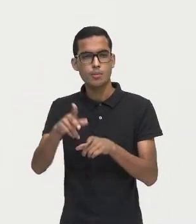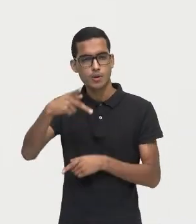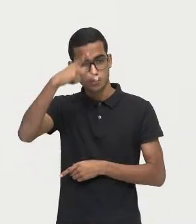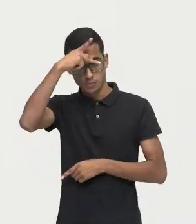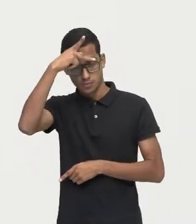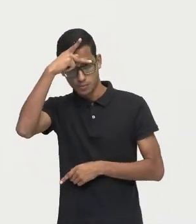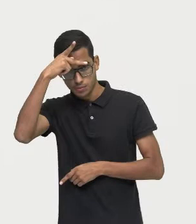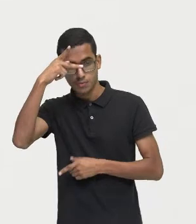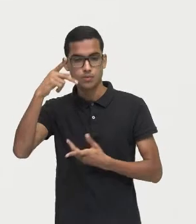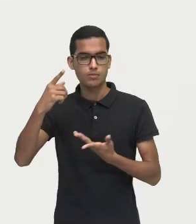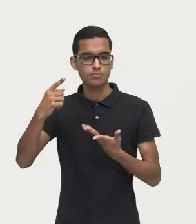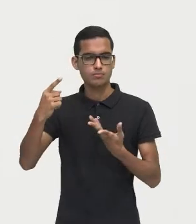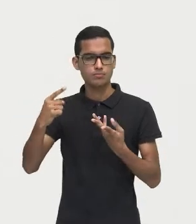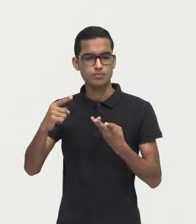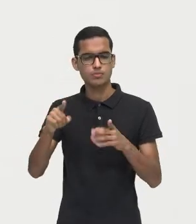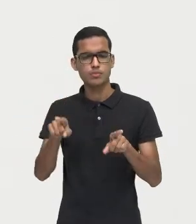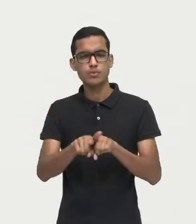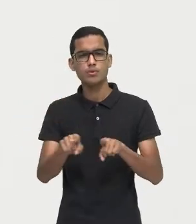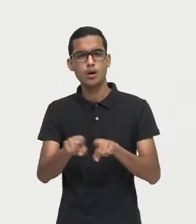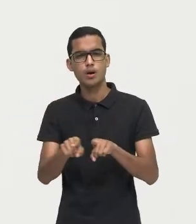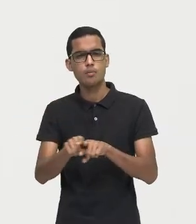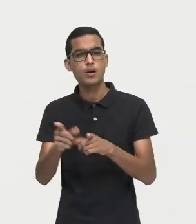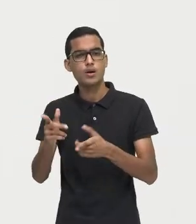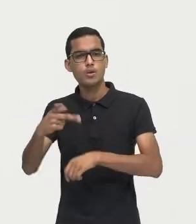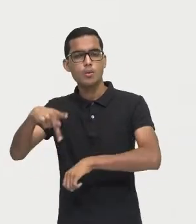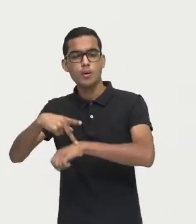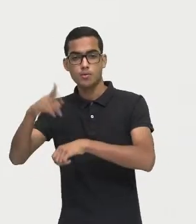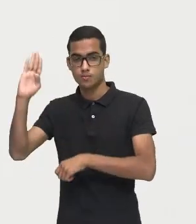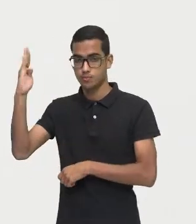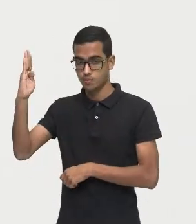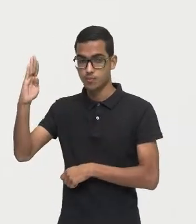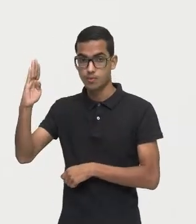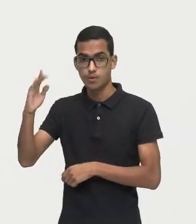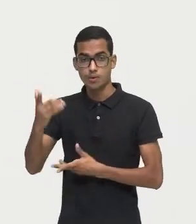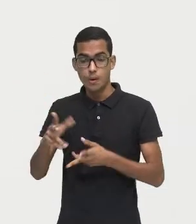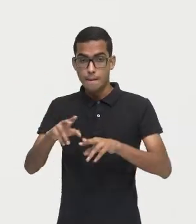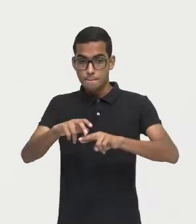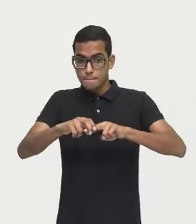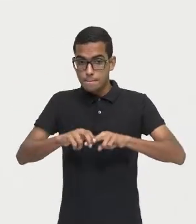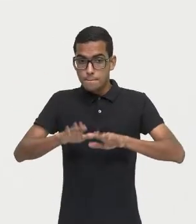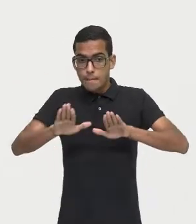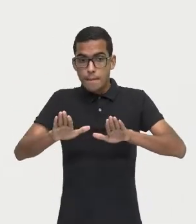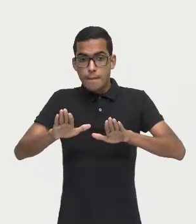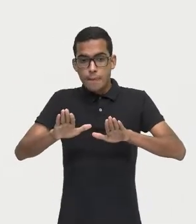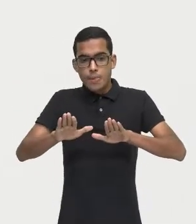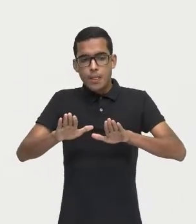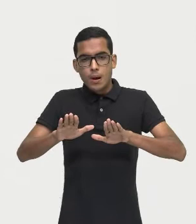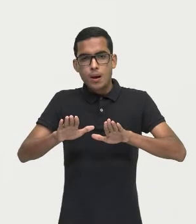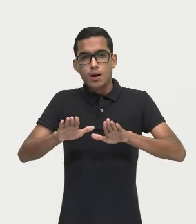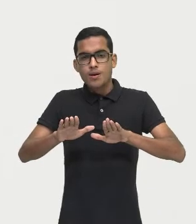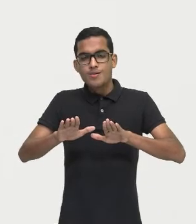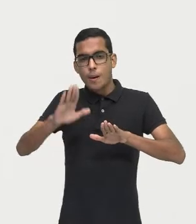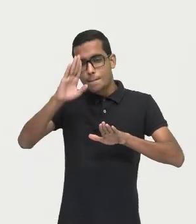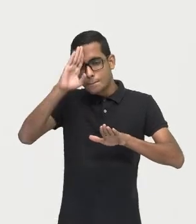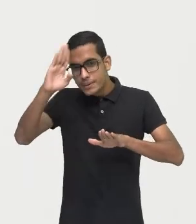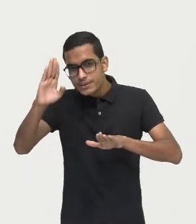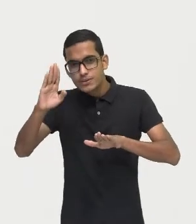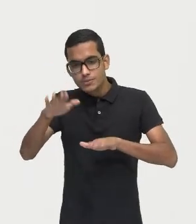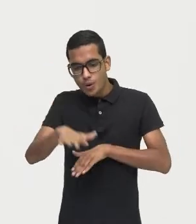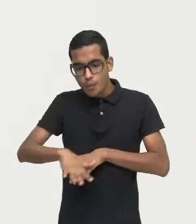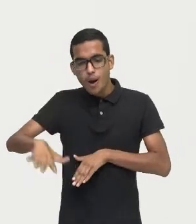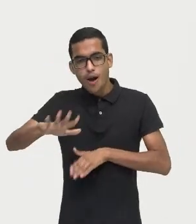Peru, também vai pegar uma parte da Bolívia, porém, gente, a maior parte vai estar